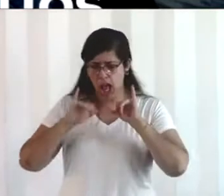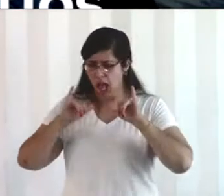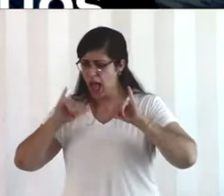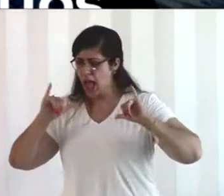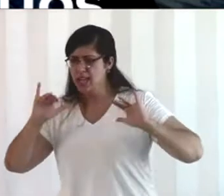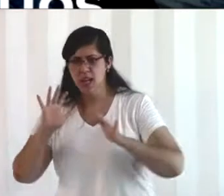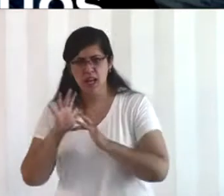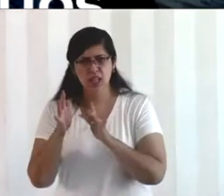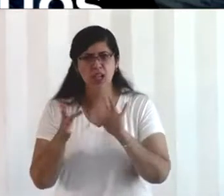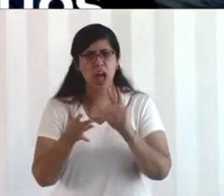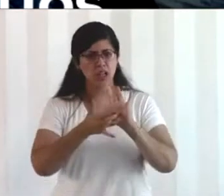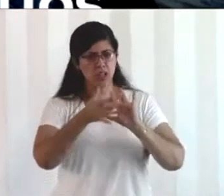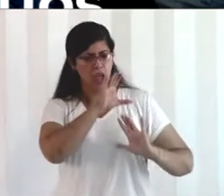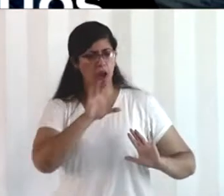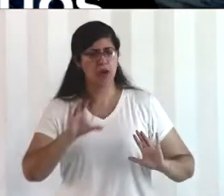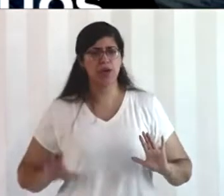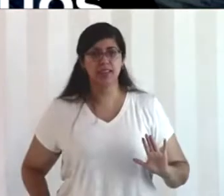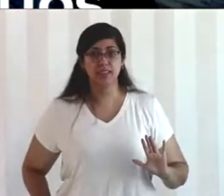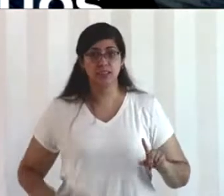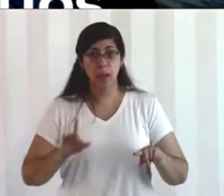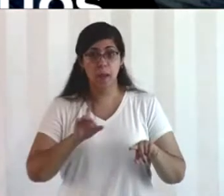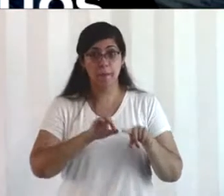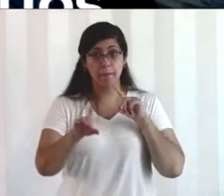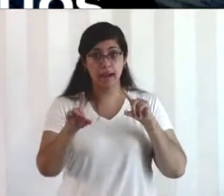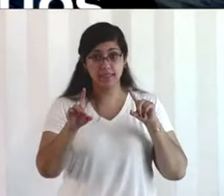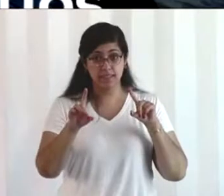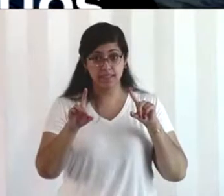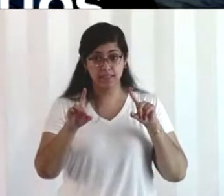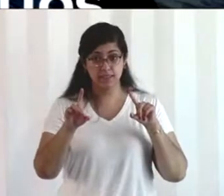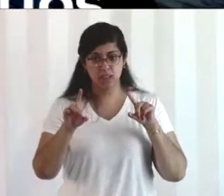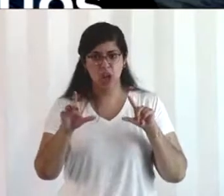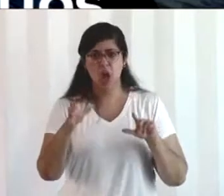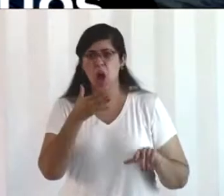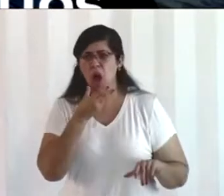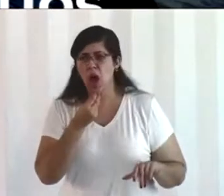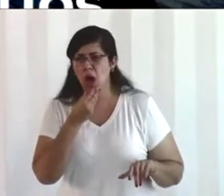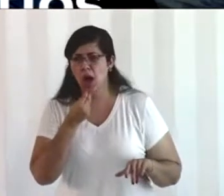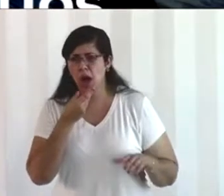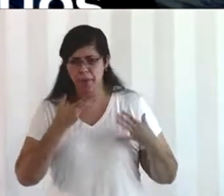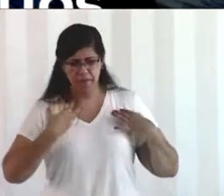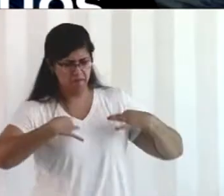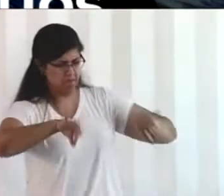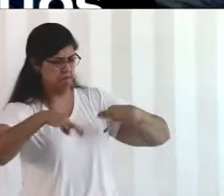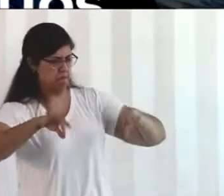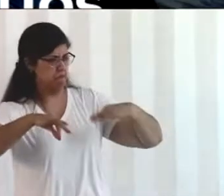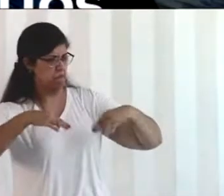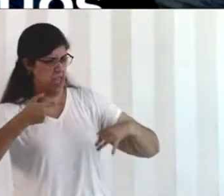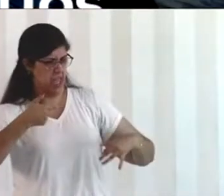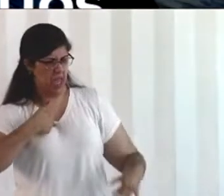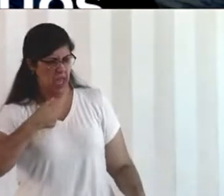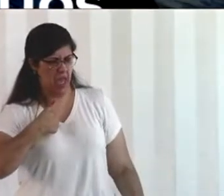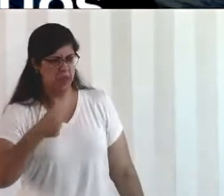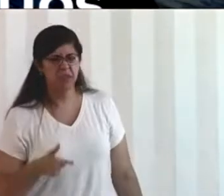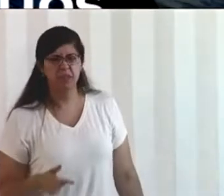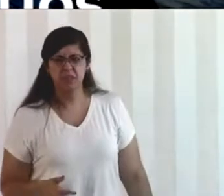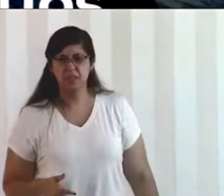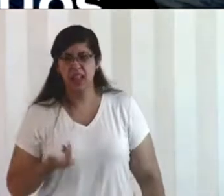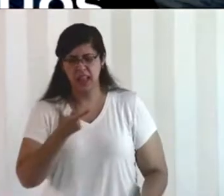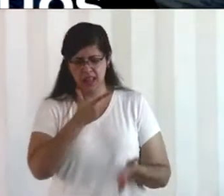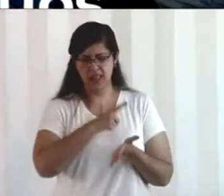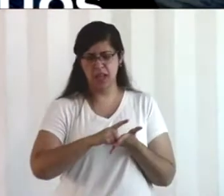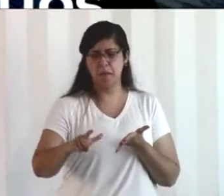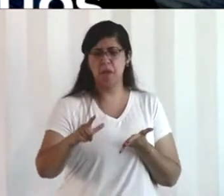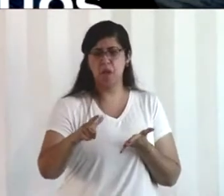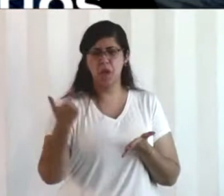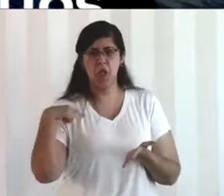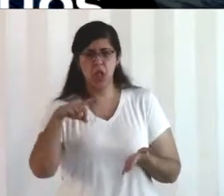blasfemando, sacudiu Paulo as vestes e disse-lhes: sobre a vossa cabeça o vosso sangue. Eu dele estou limpo e